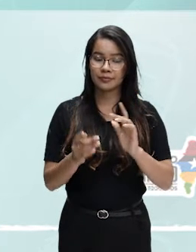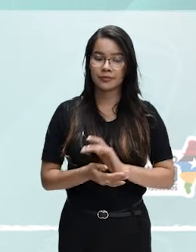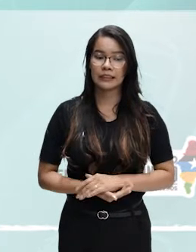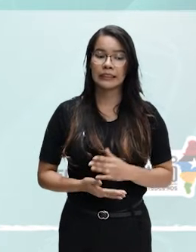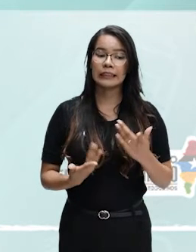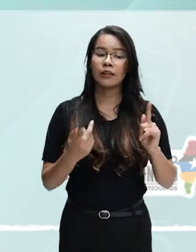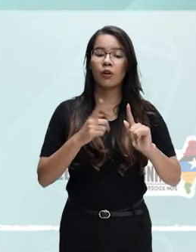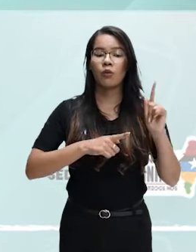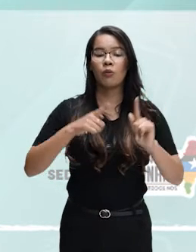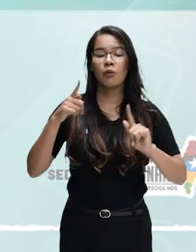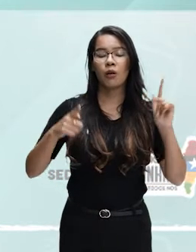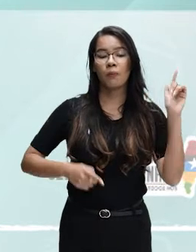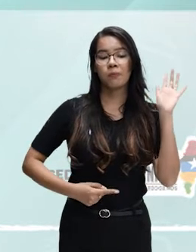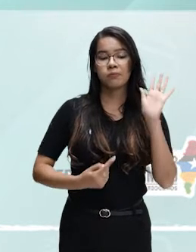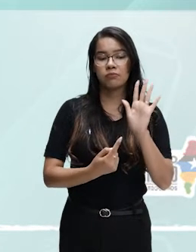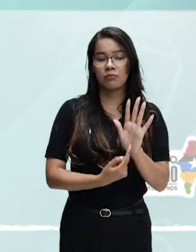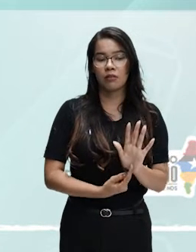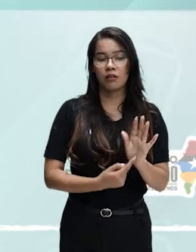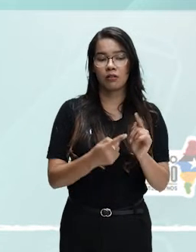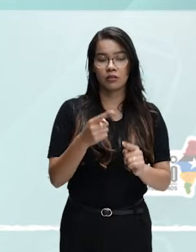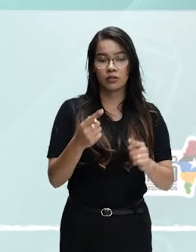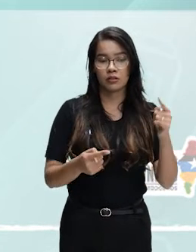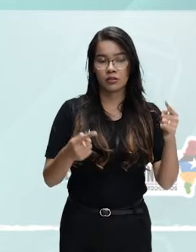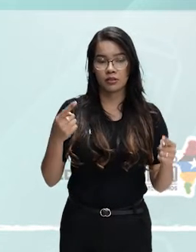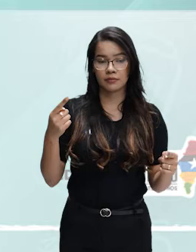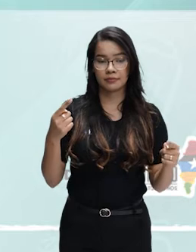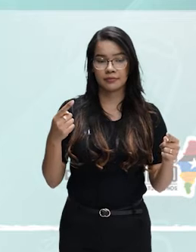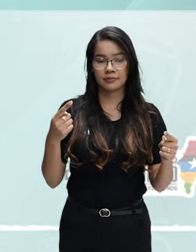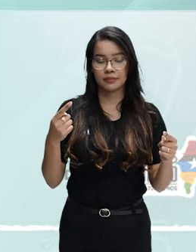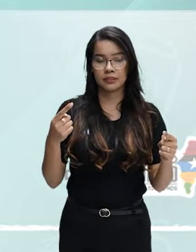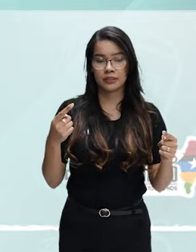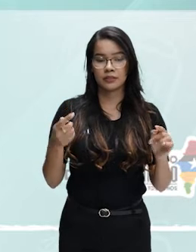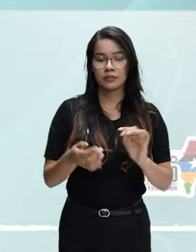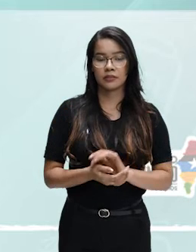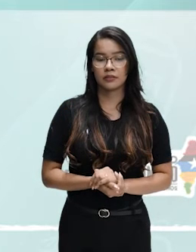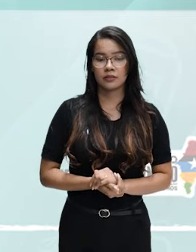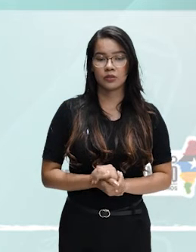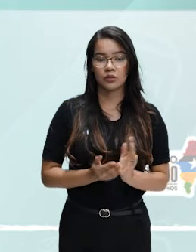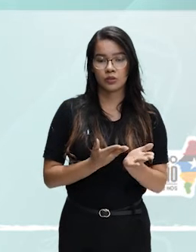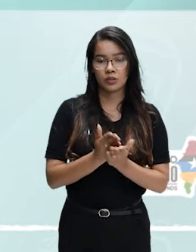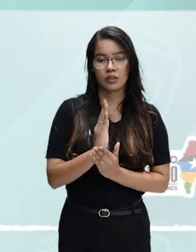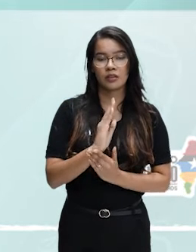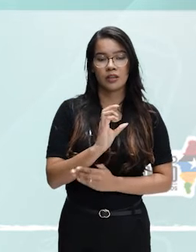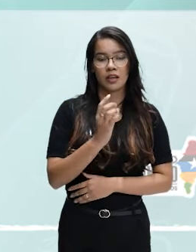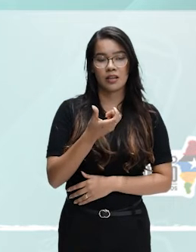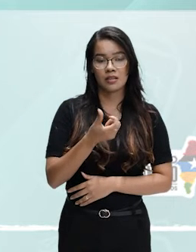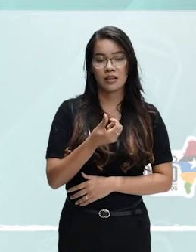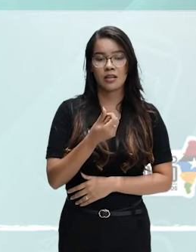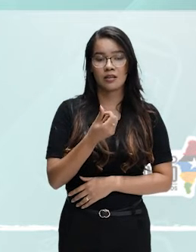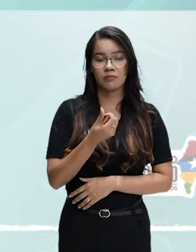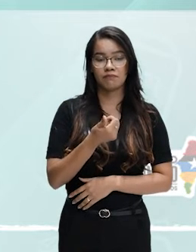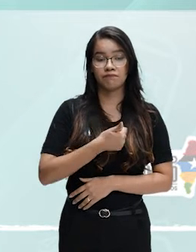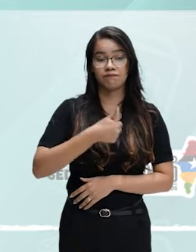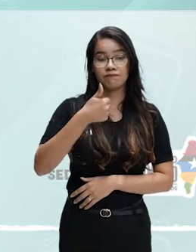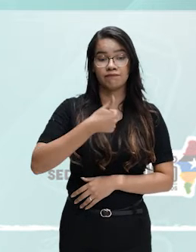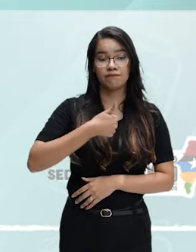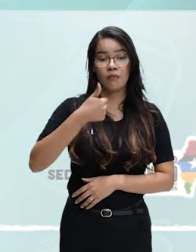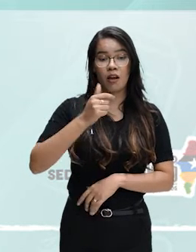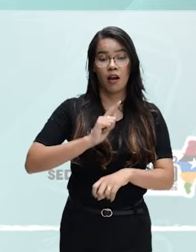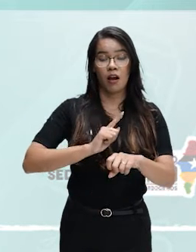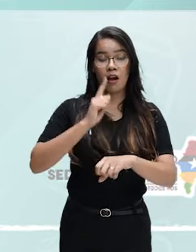gráfico ilustra a oscilação da temperatura interna de um aparelho eletrônico durante as 6 primeiras horas do